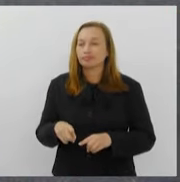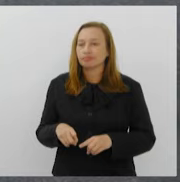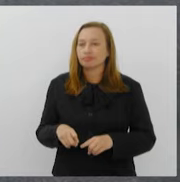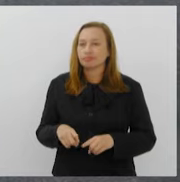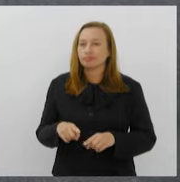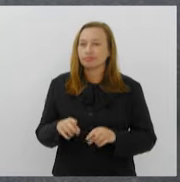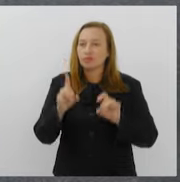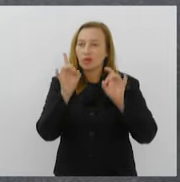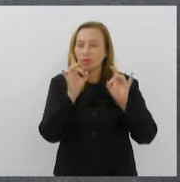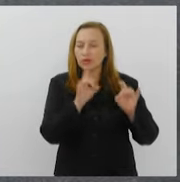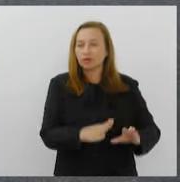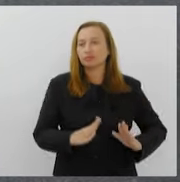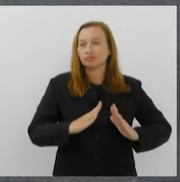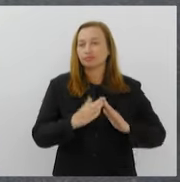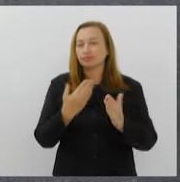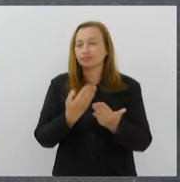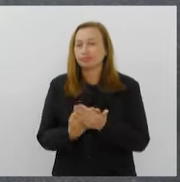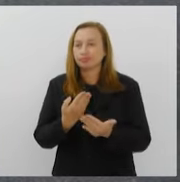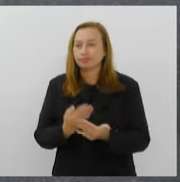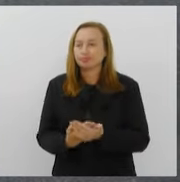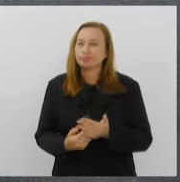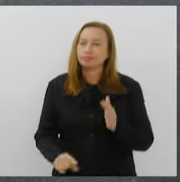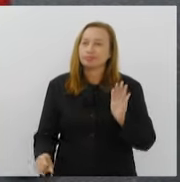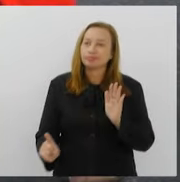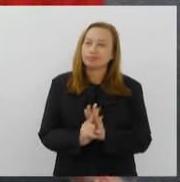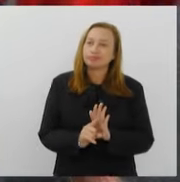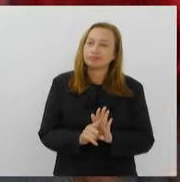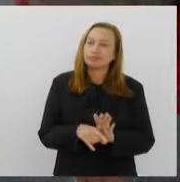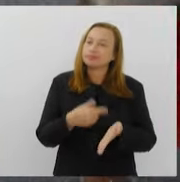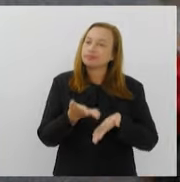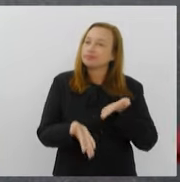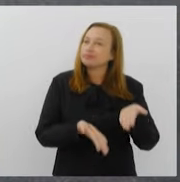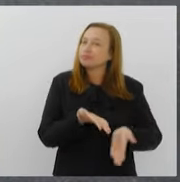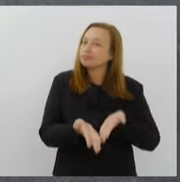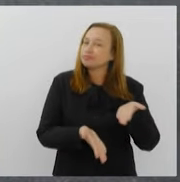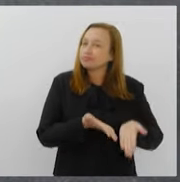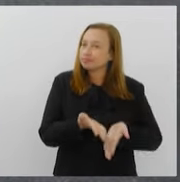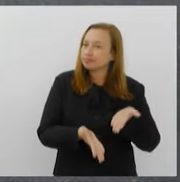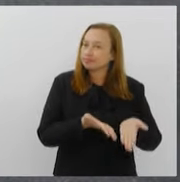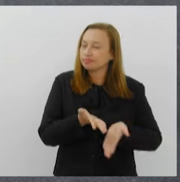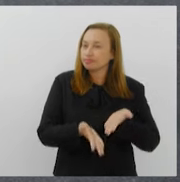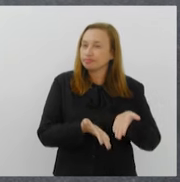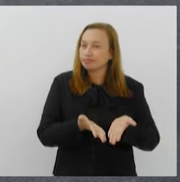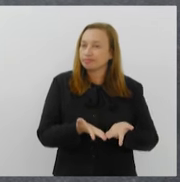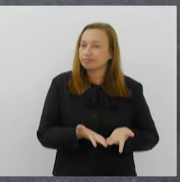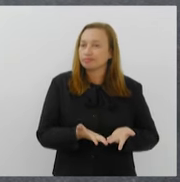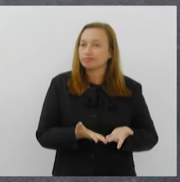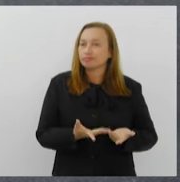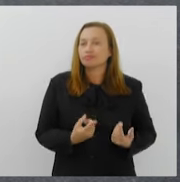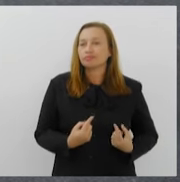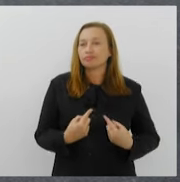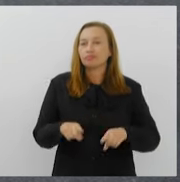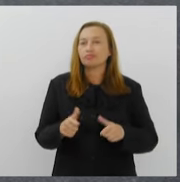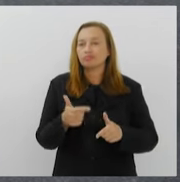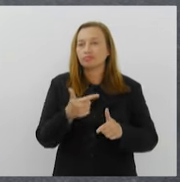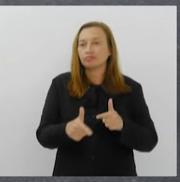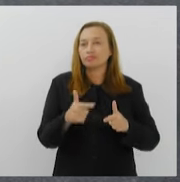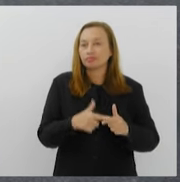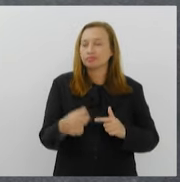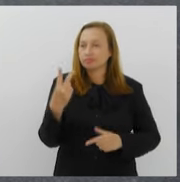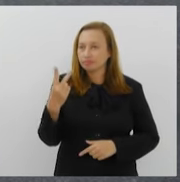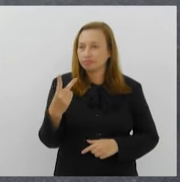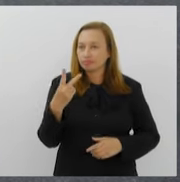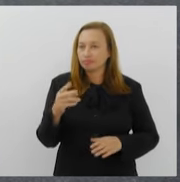ao Abandono Escolar. Essa lei cuida, aliás, de combater esses dois graves problemas na